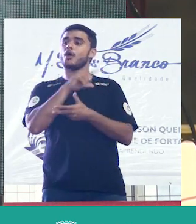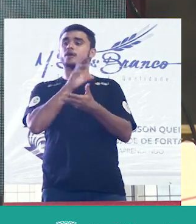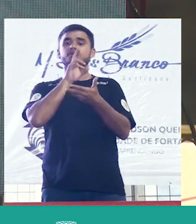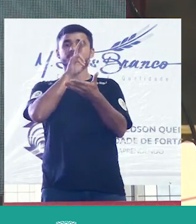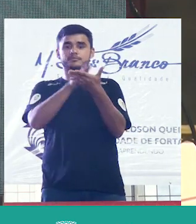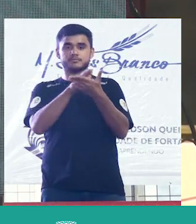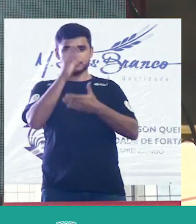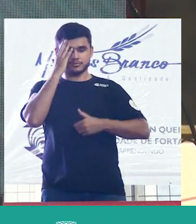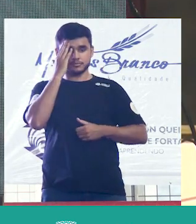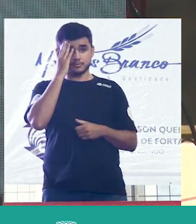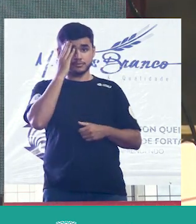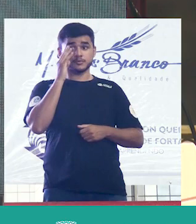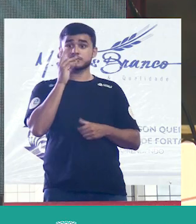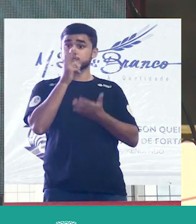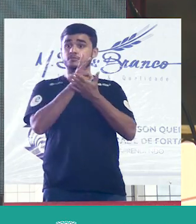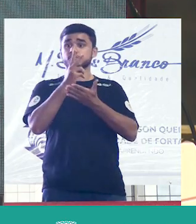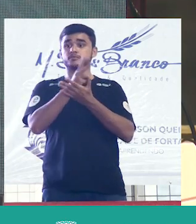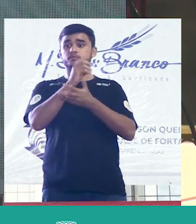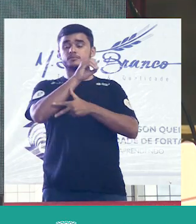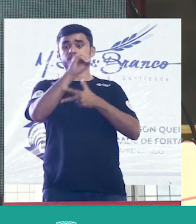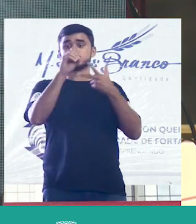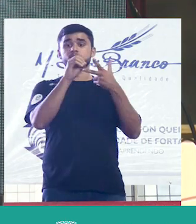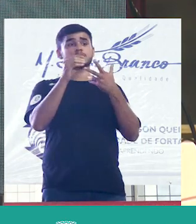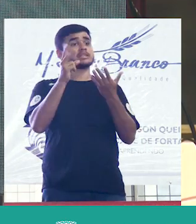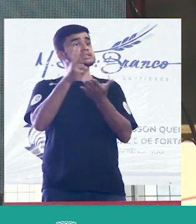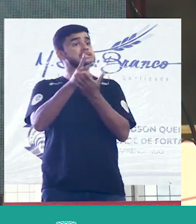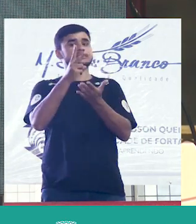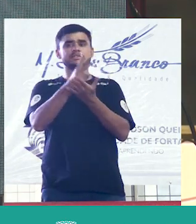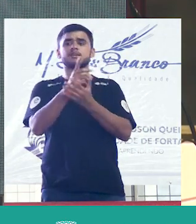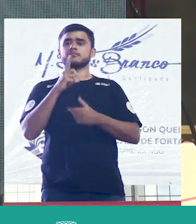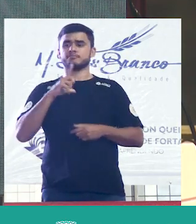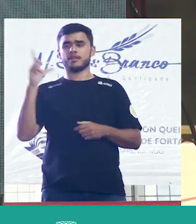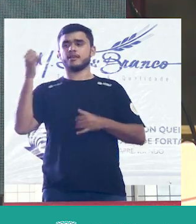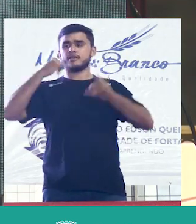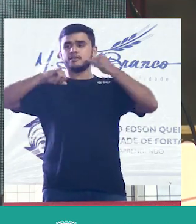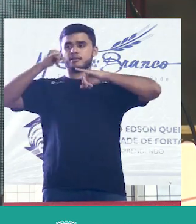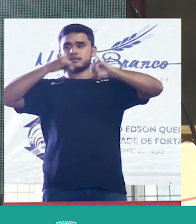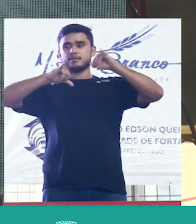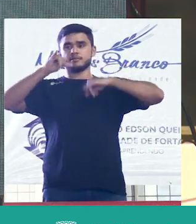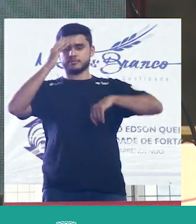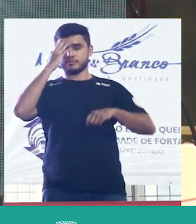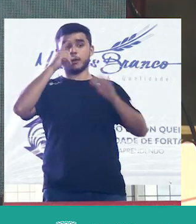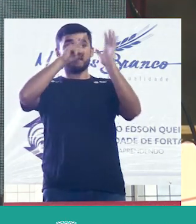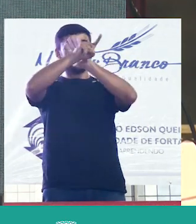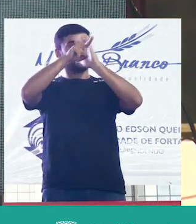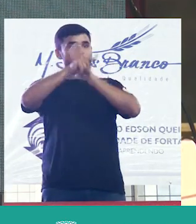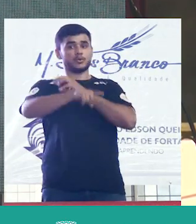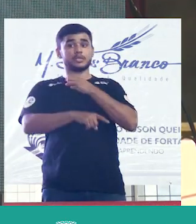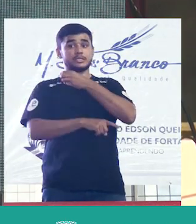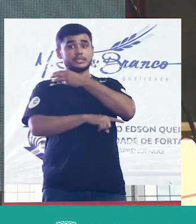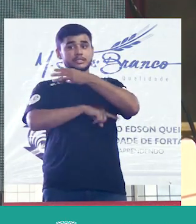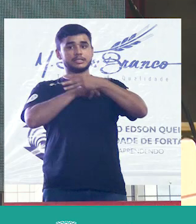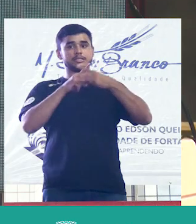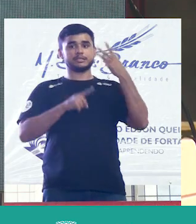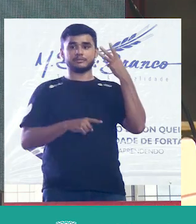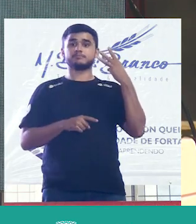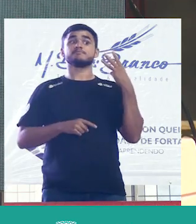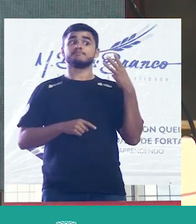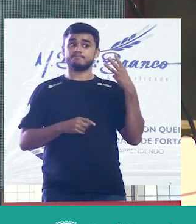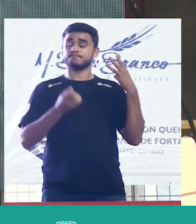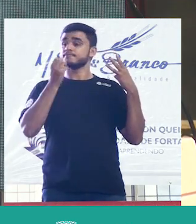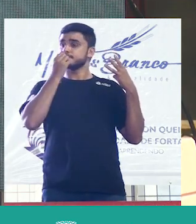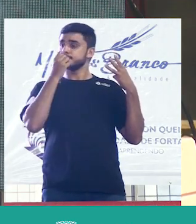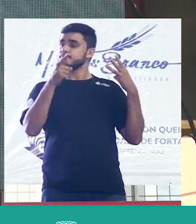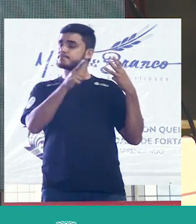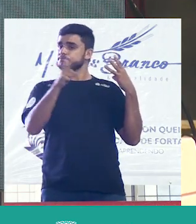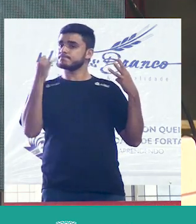houve uma edição do Enem sem uma questão de estequiometria. Já houve edição com 3. Então é um assunto que vale muito